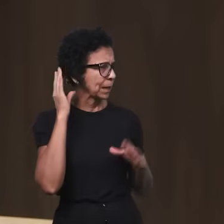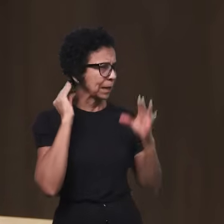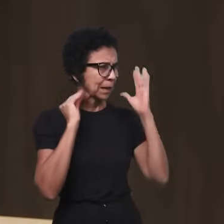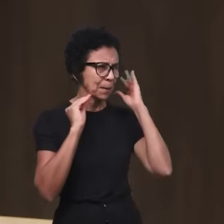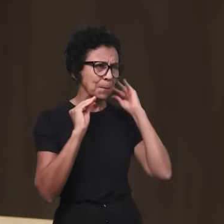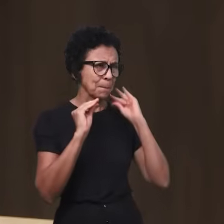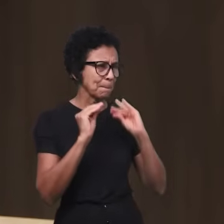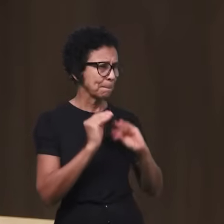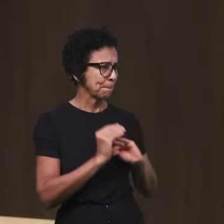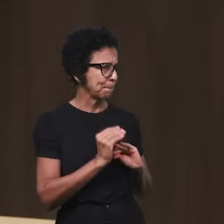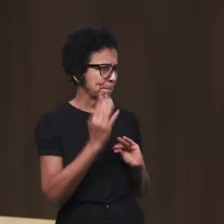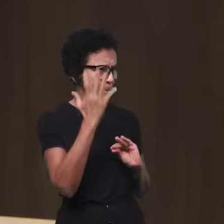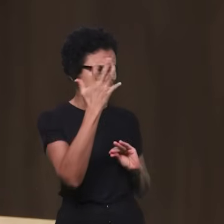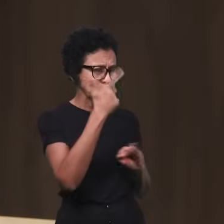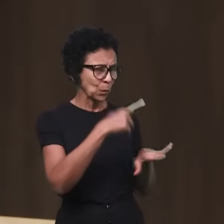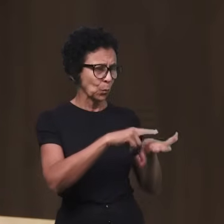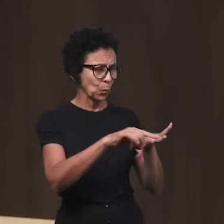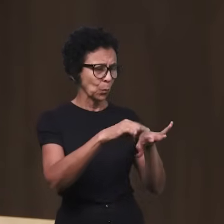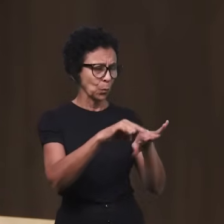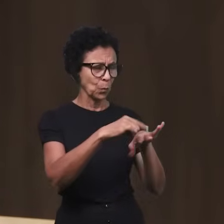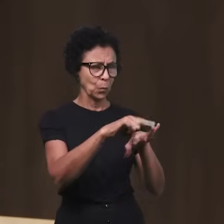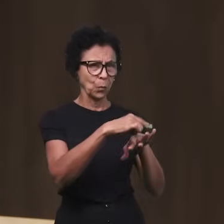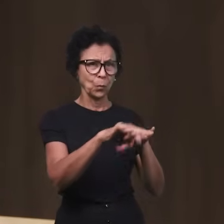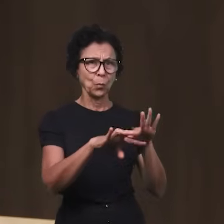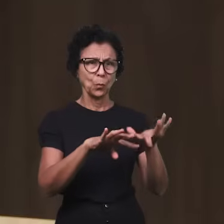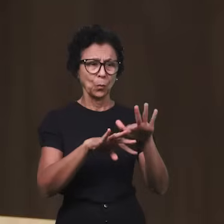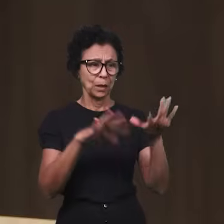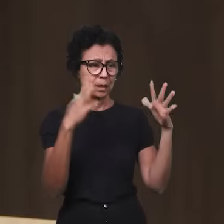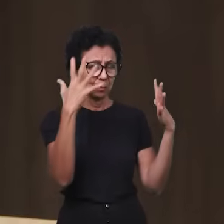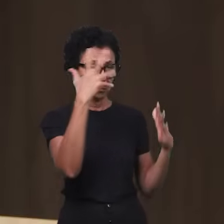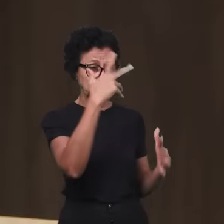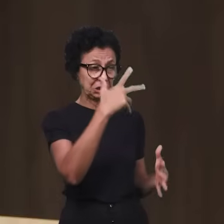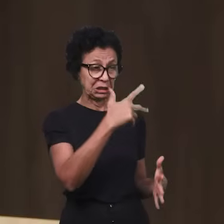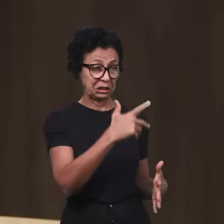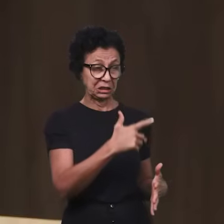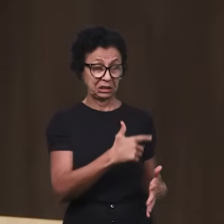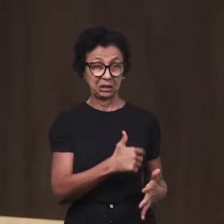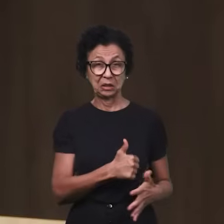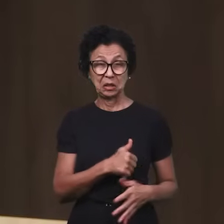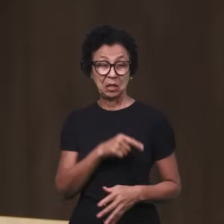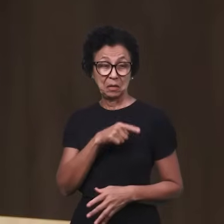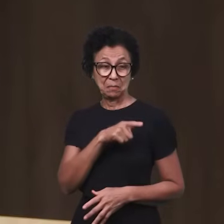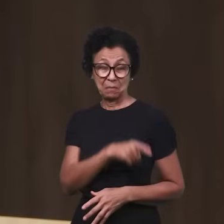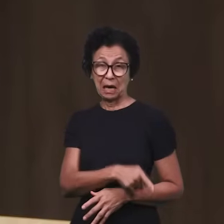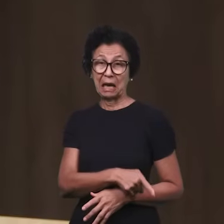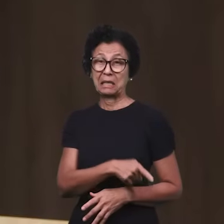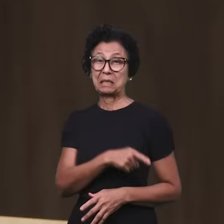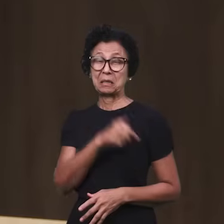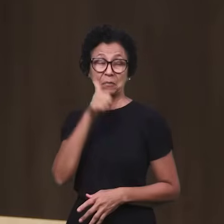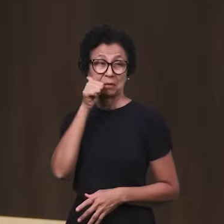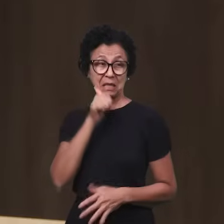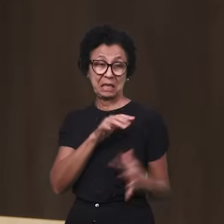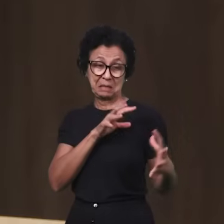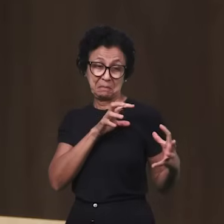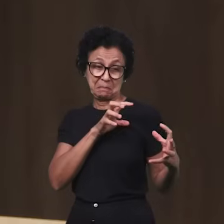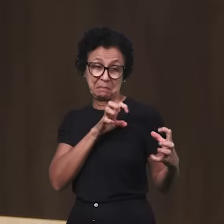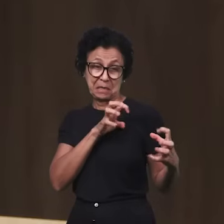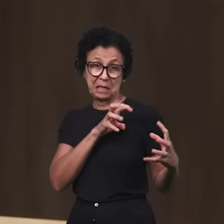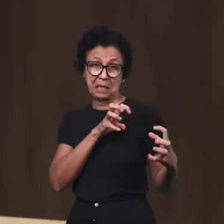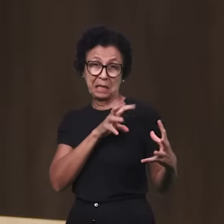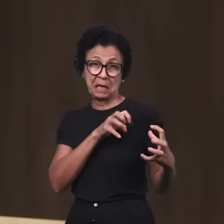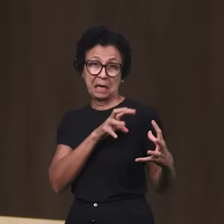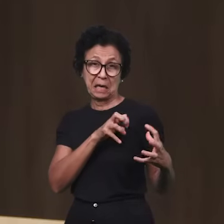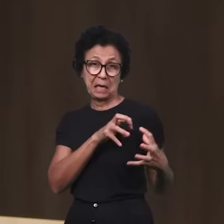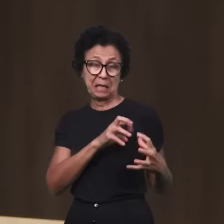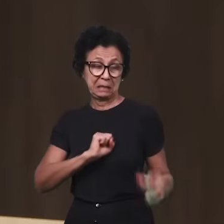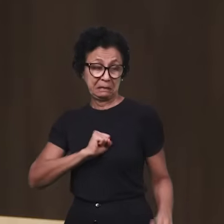no trabalho, em casa, são mulheres rixosas, mulheres iradas, briguentas, e